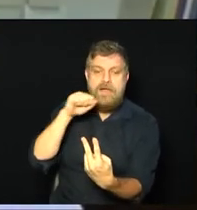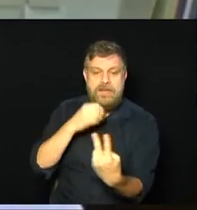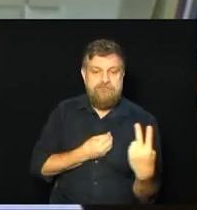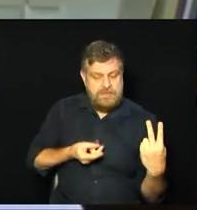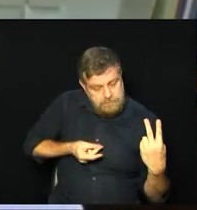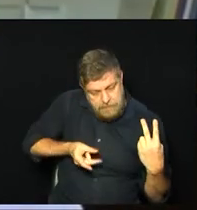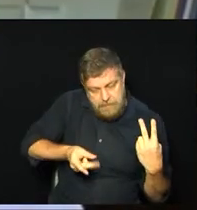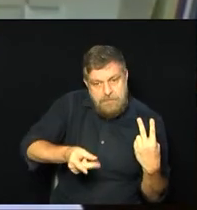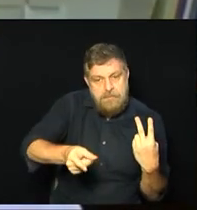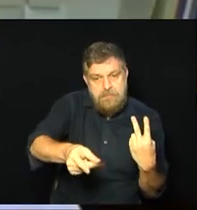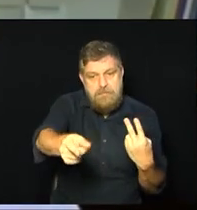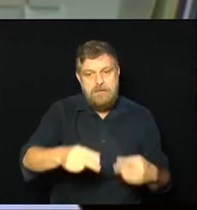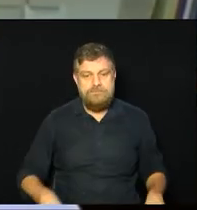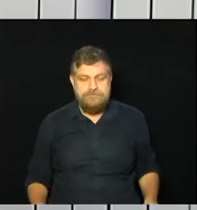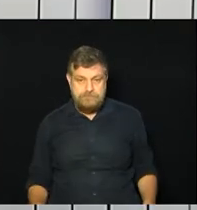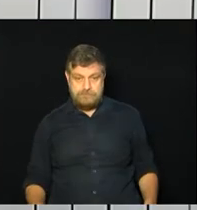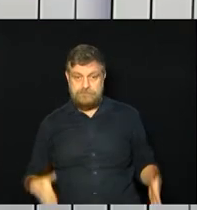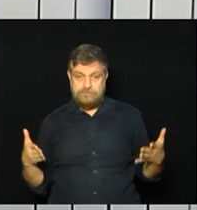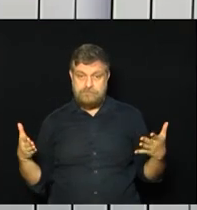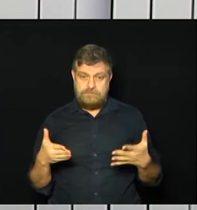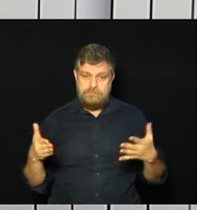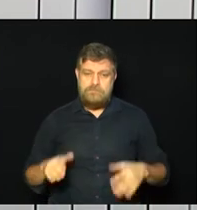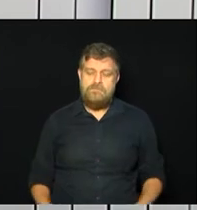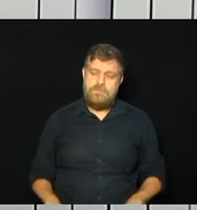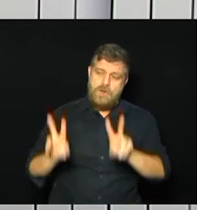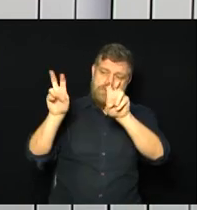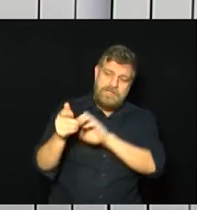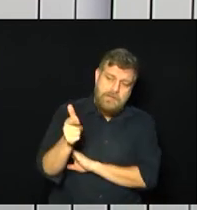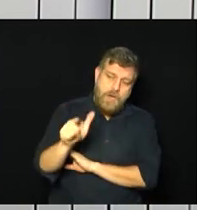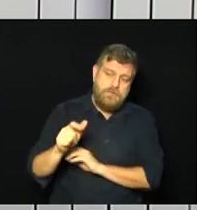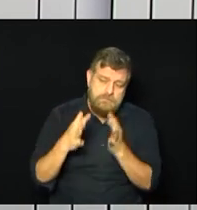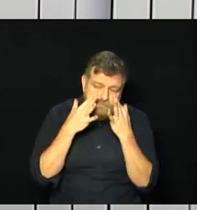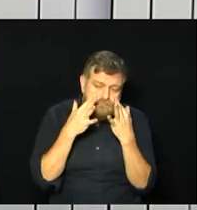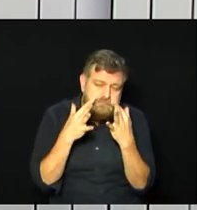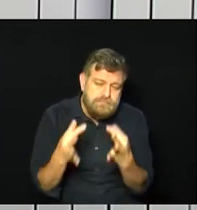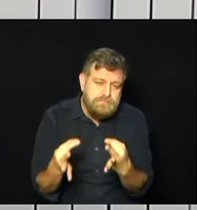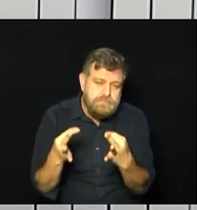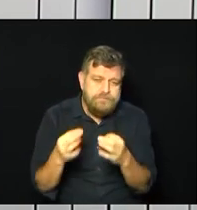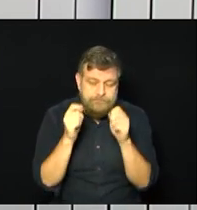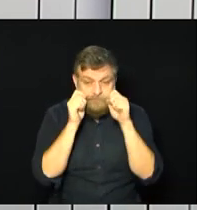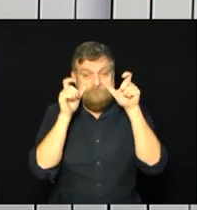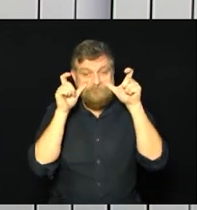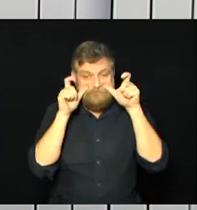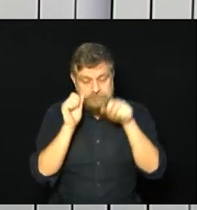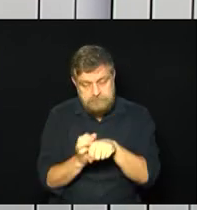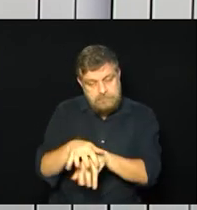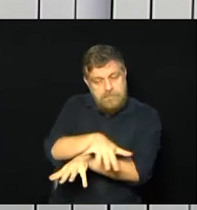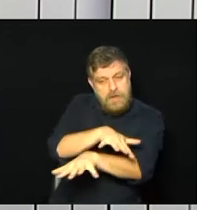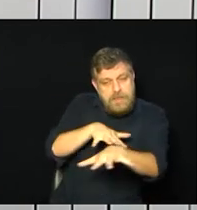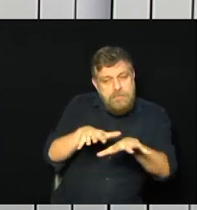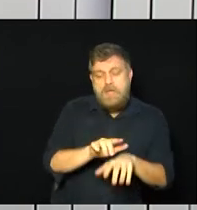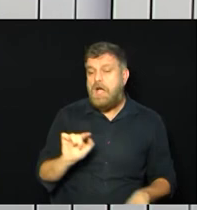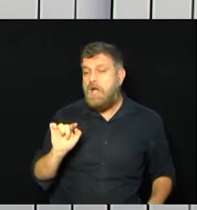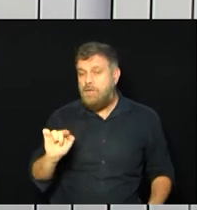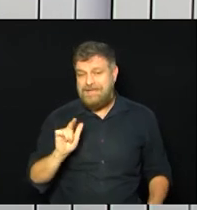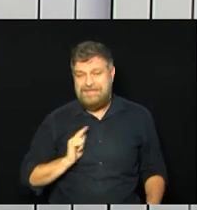vida. Agora, Estela, outro tema que chamou a atenção nesta pandemia é a questão